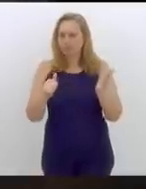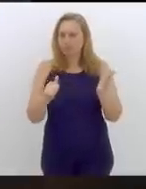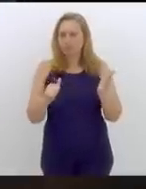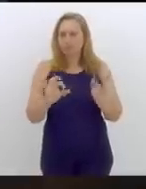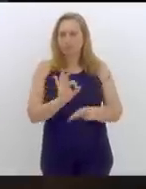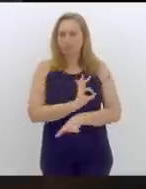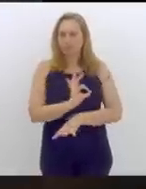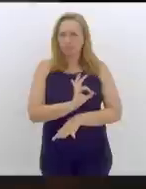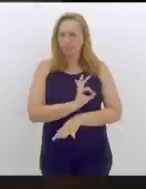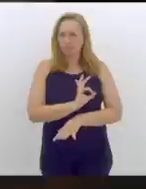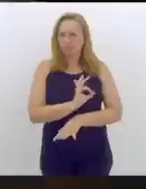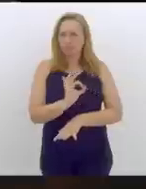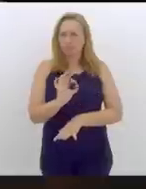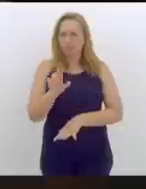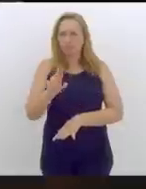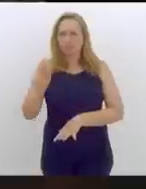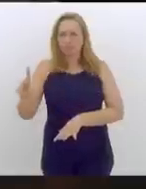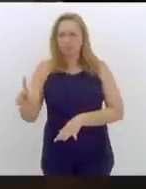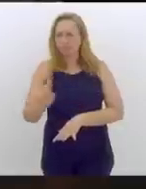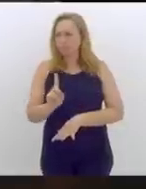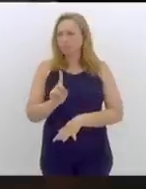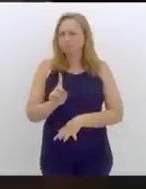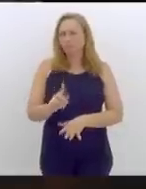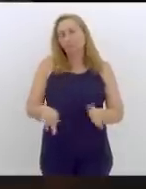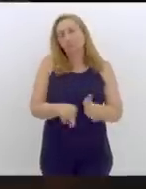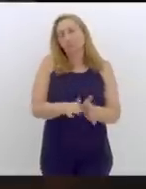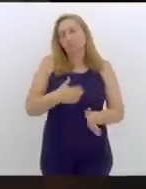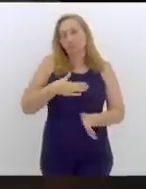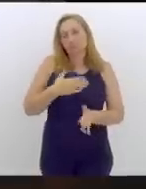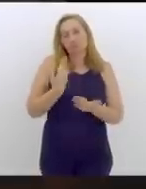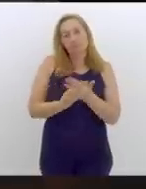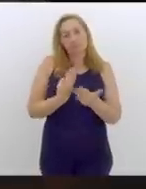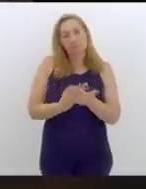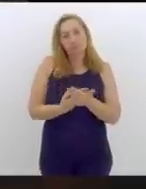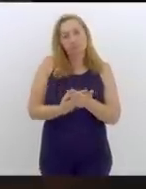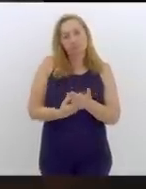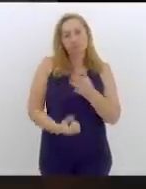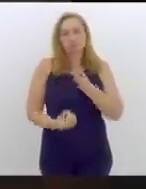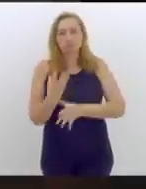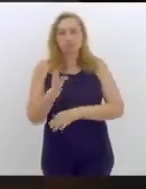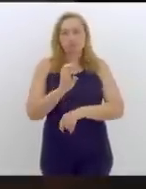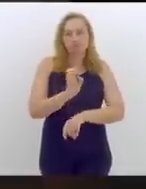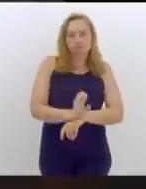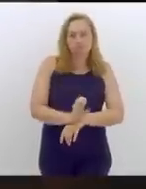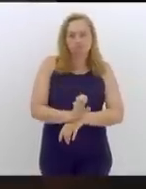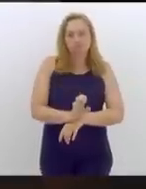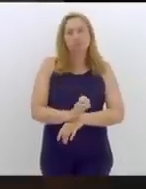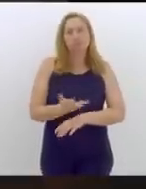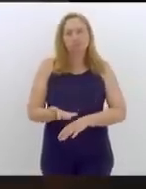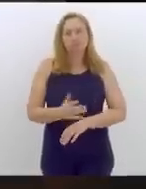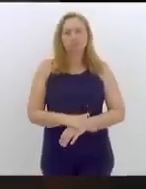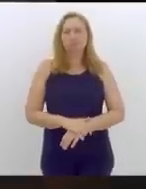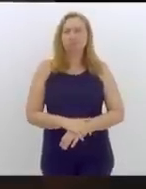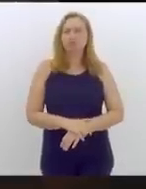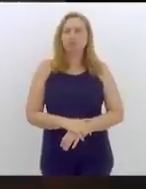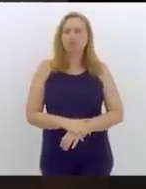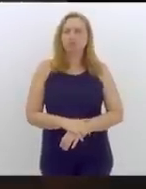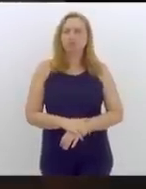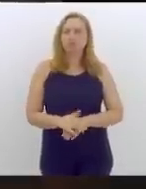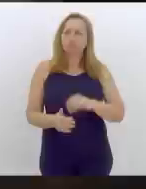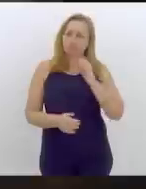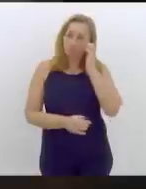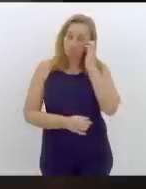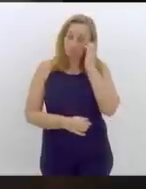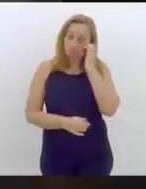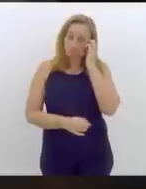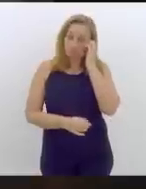os policiais não compete a mim é um estudo que tem que ser feito pelo estado maior operacional a viagem